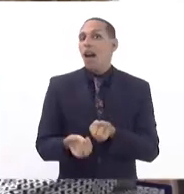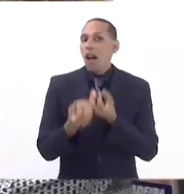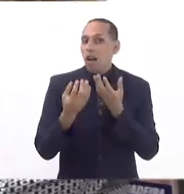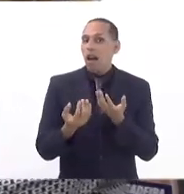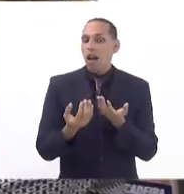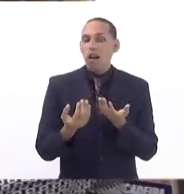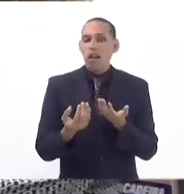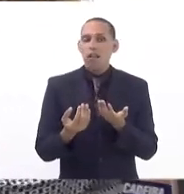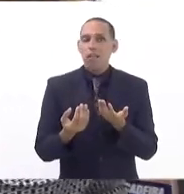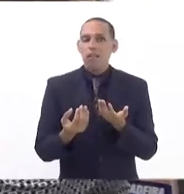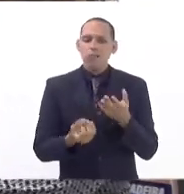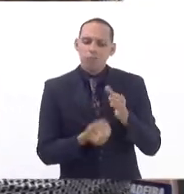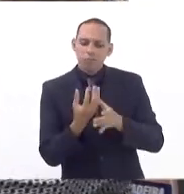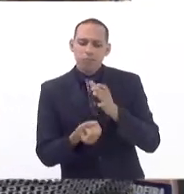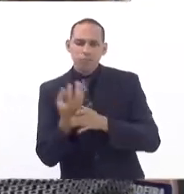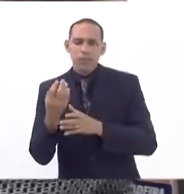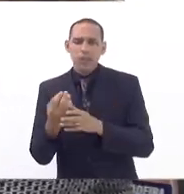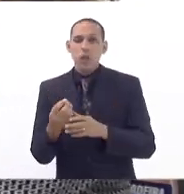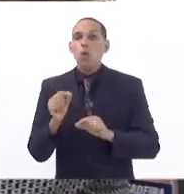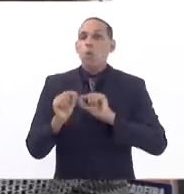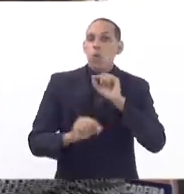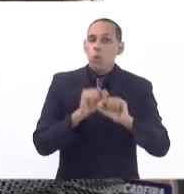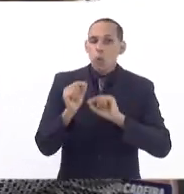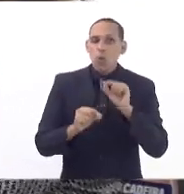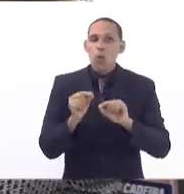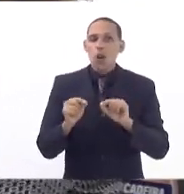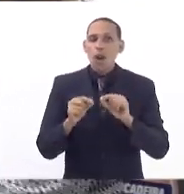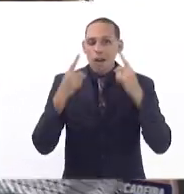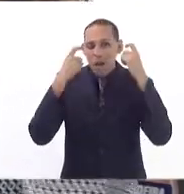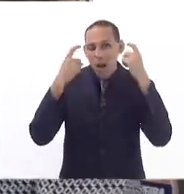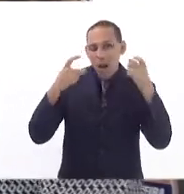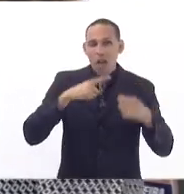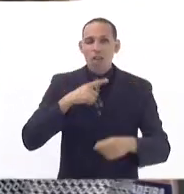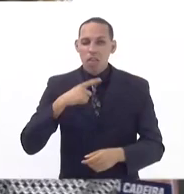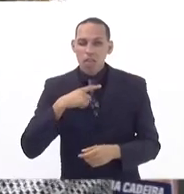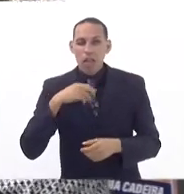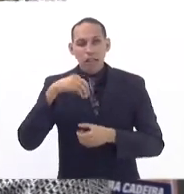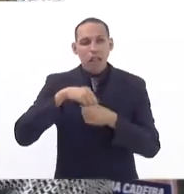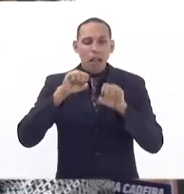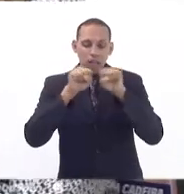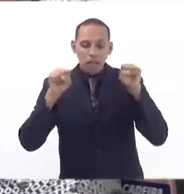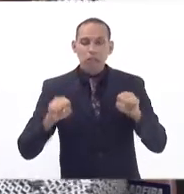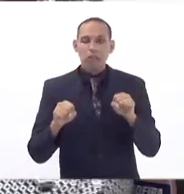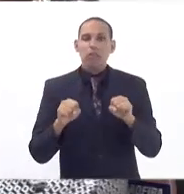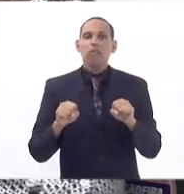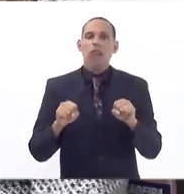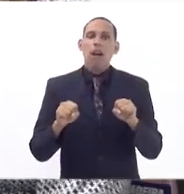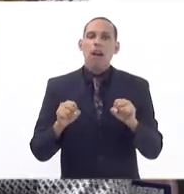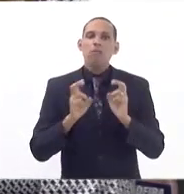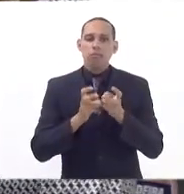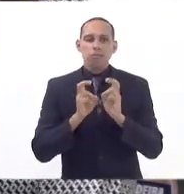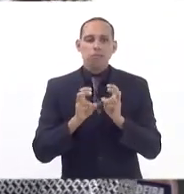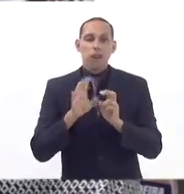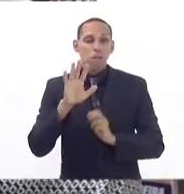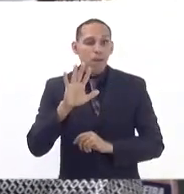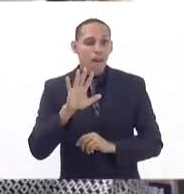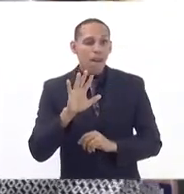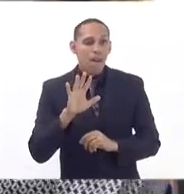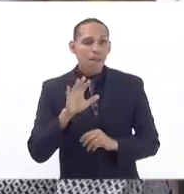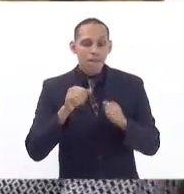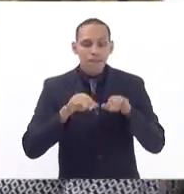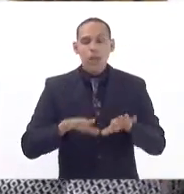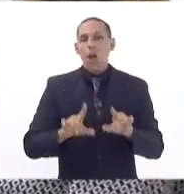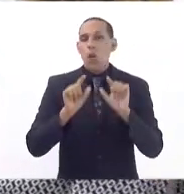as ocorrências violentas que atravessam o sistema Ferroviário e eu acho que o que foi colocado aqui na O que tem na verdade que tem ficado